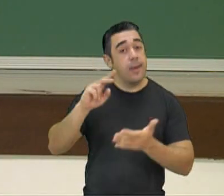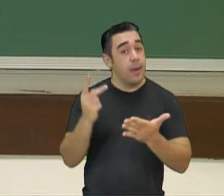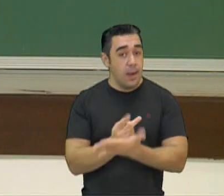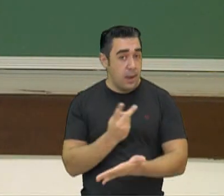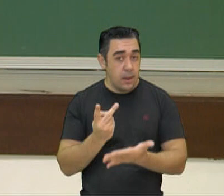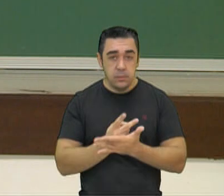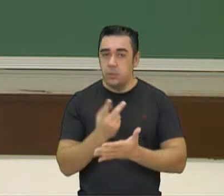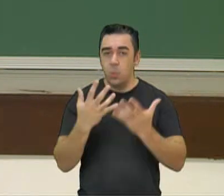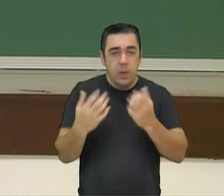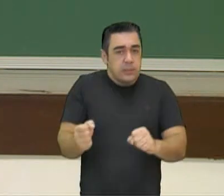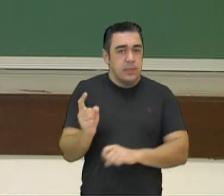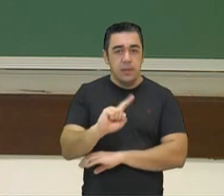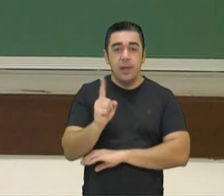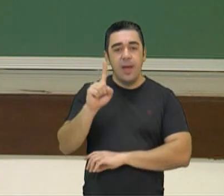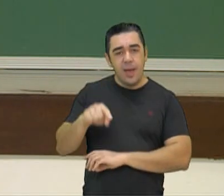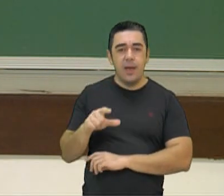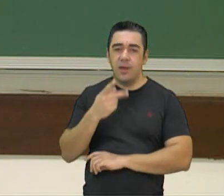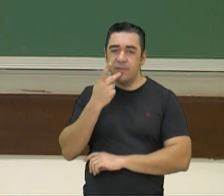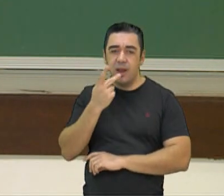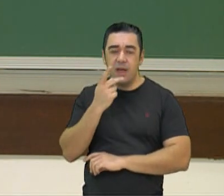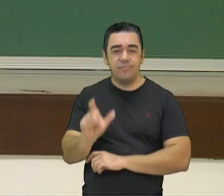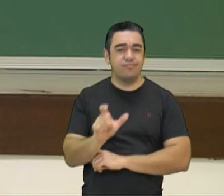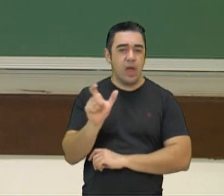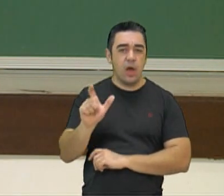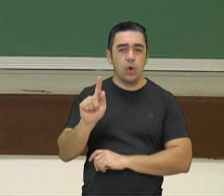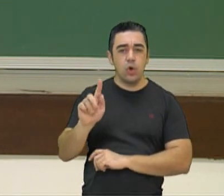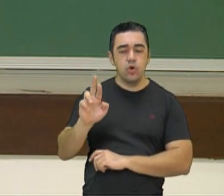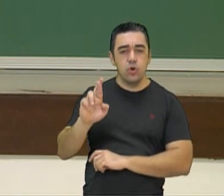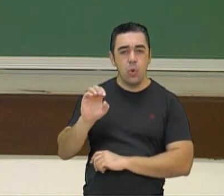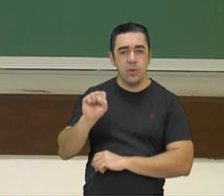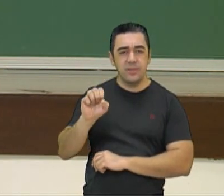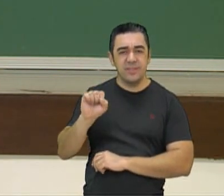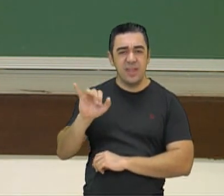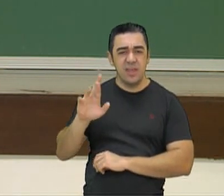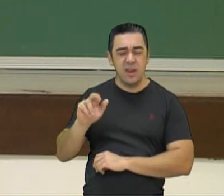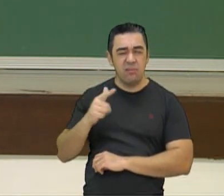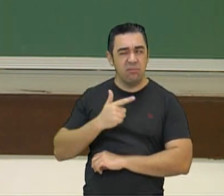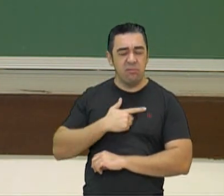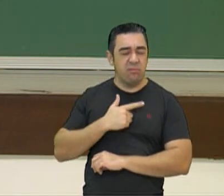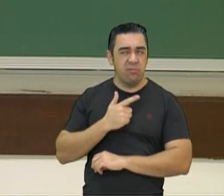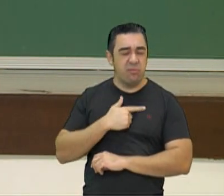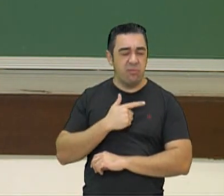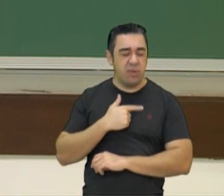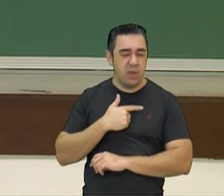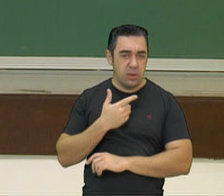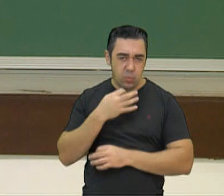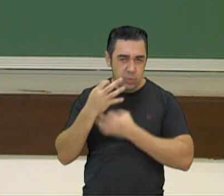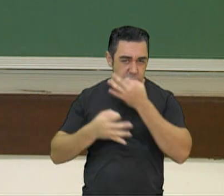né? Ela era considerada grosseira e pelos críticos feia de mau gosto.